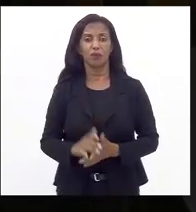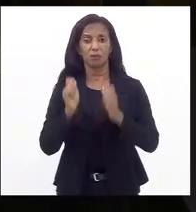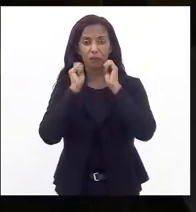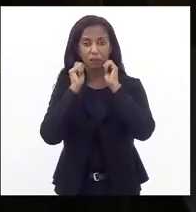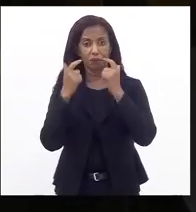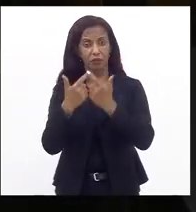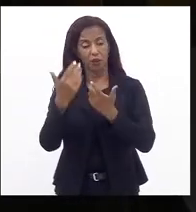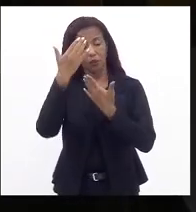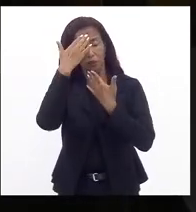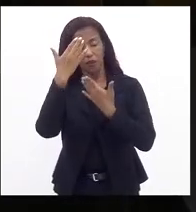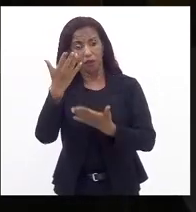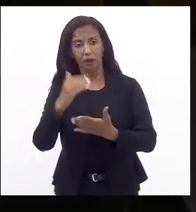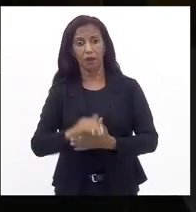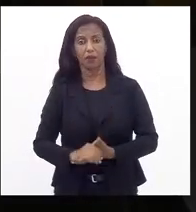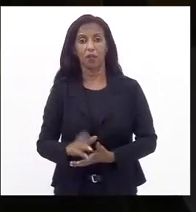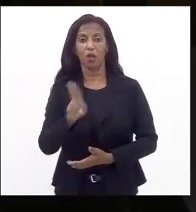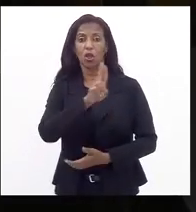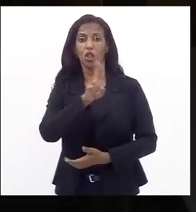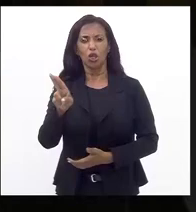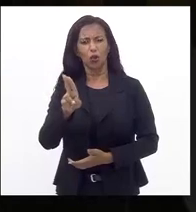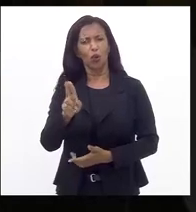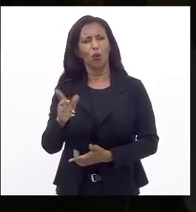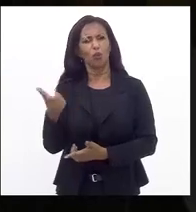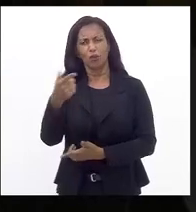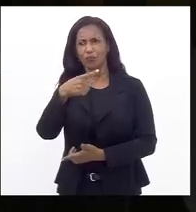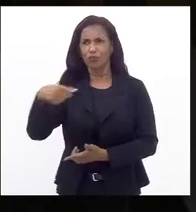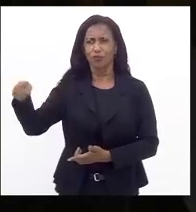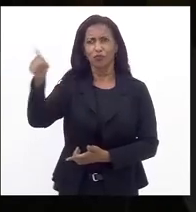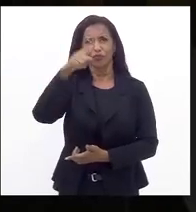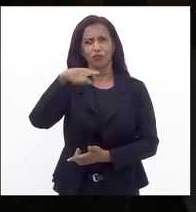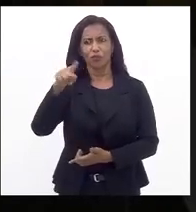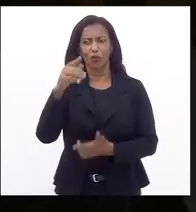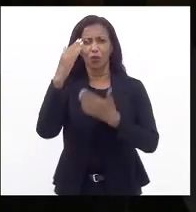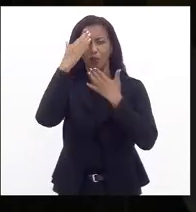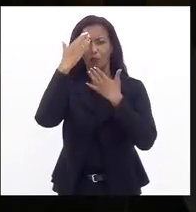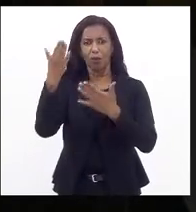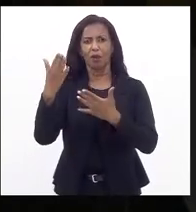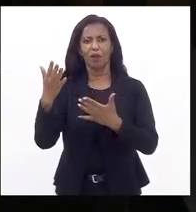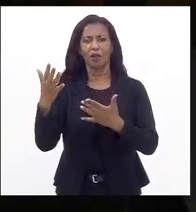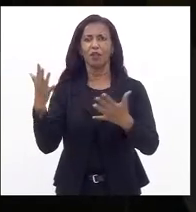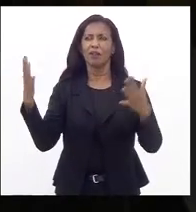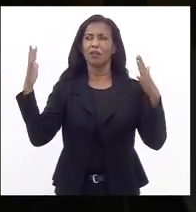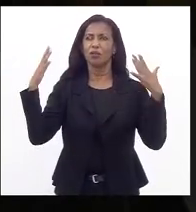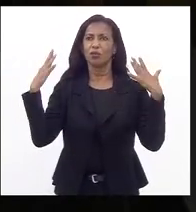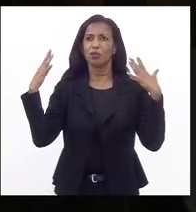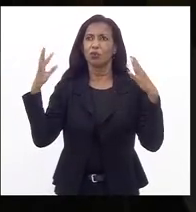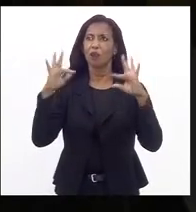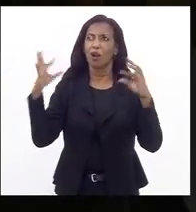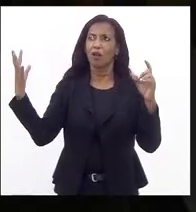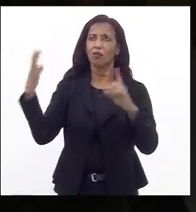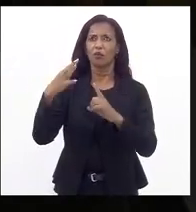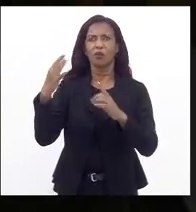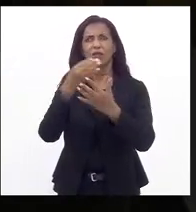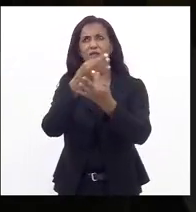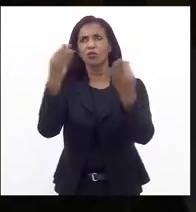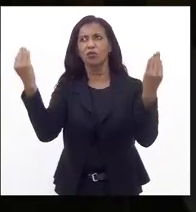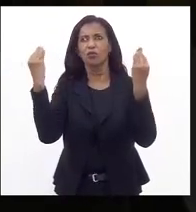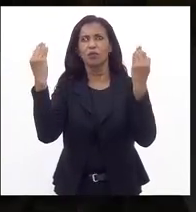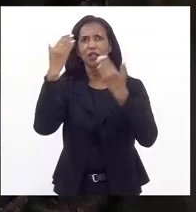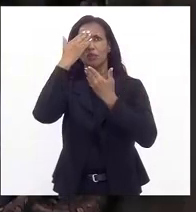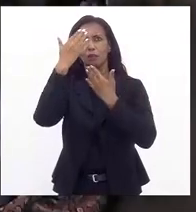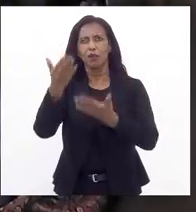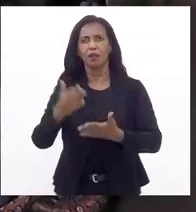então eu agradeço em nome dos contribuintes Fluminenses eu agradeço a manifestação dos Senhores e das senhoras Obrigado